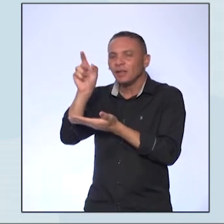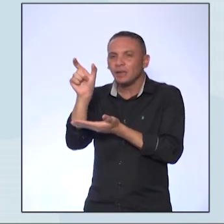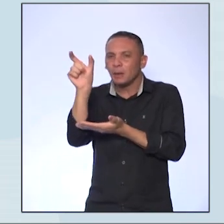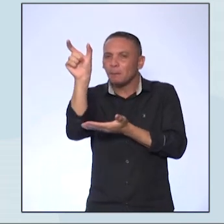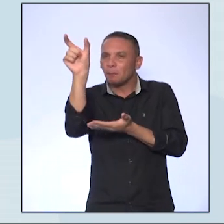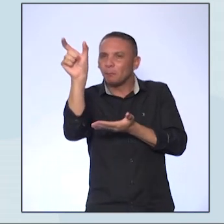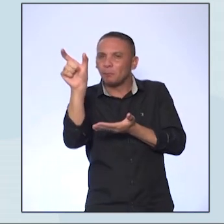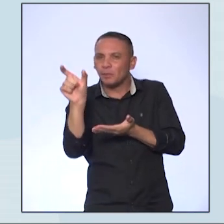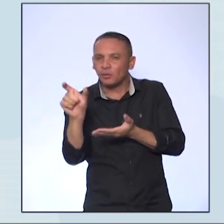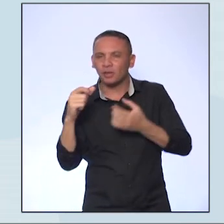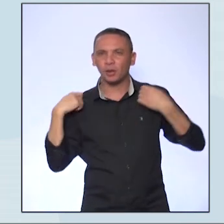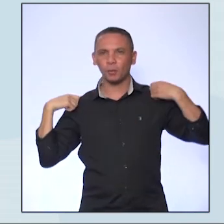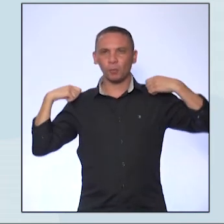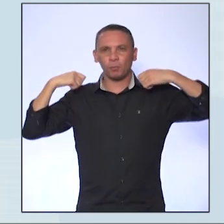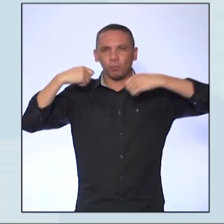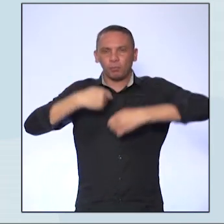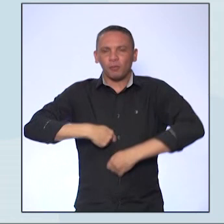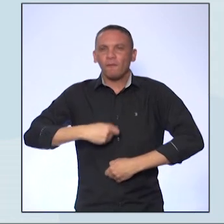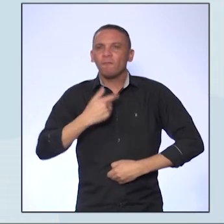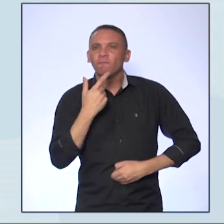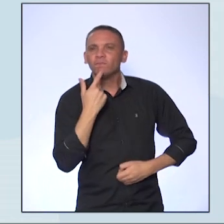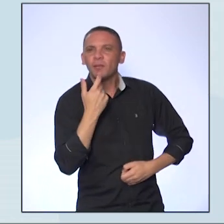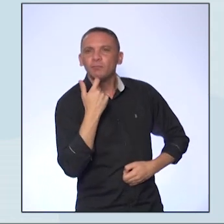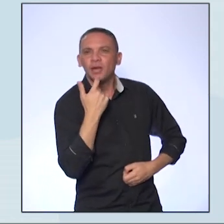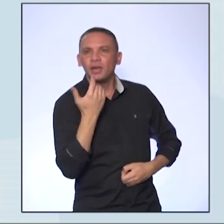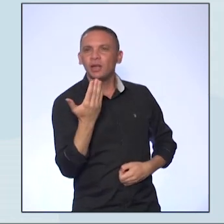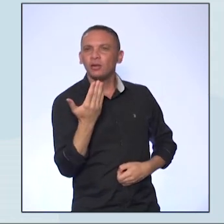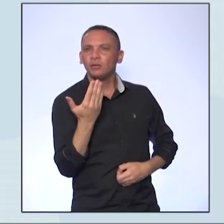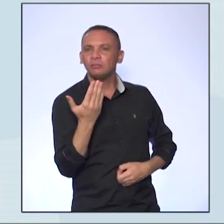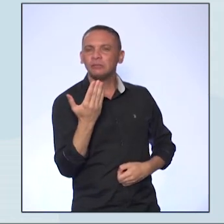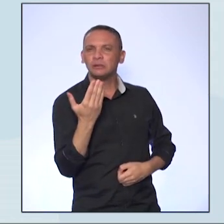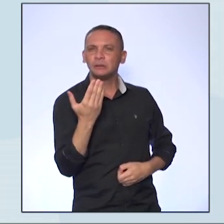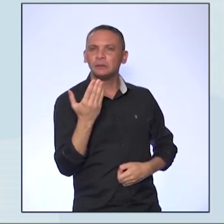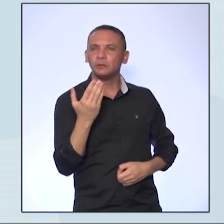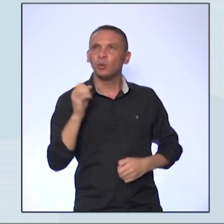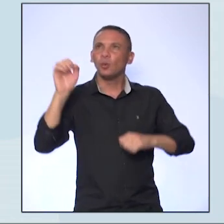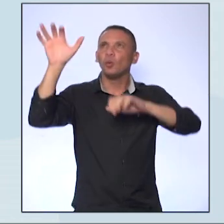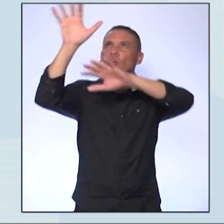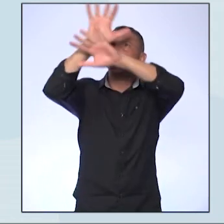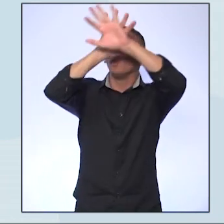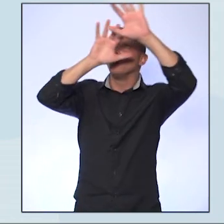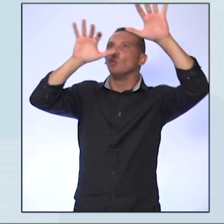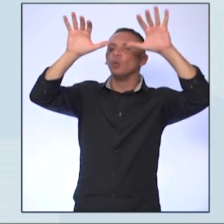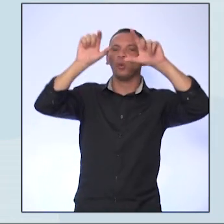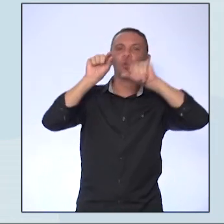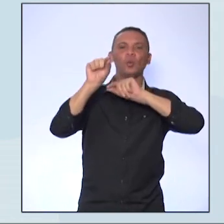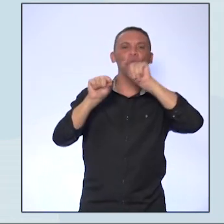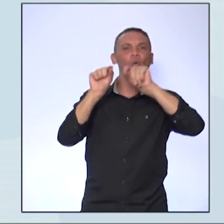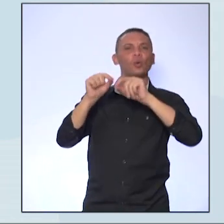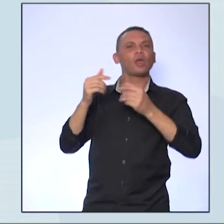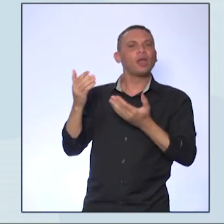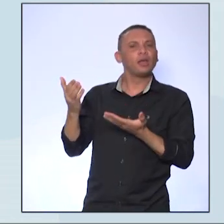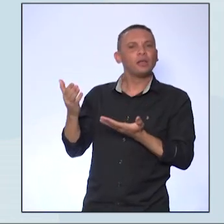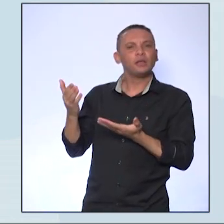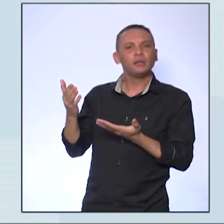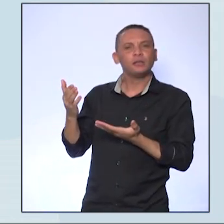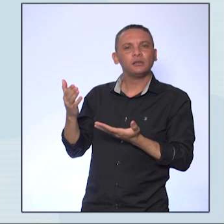que está com aquela capa vermelha, o que está no ar? O que é aquilo que está no ar ali?